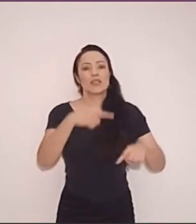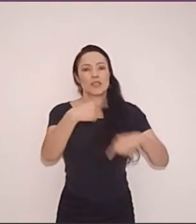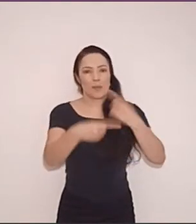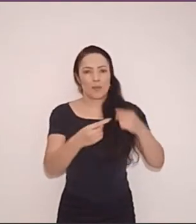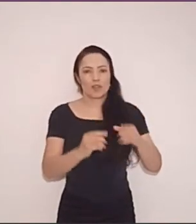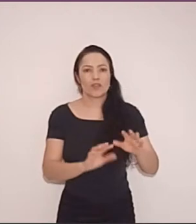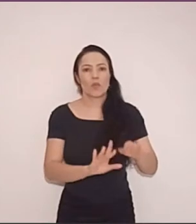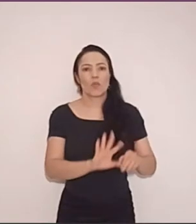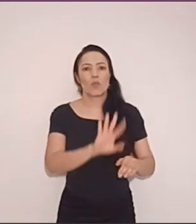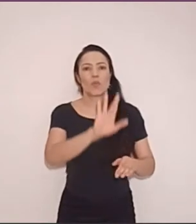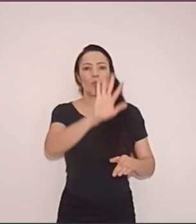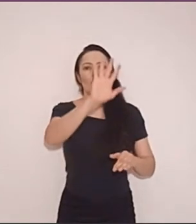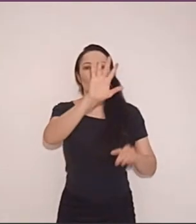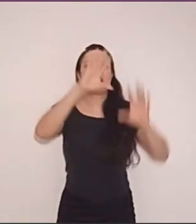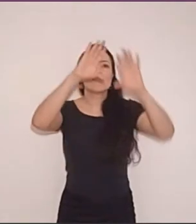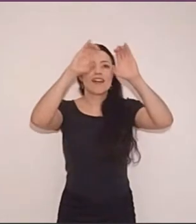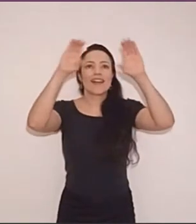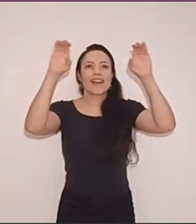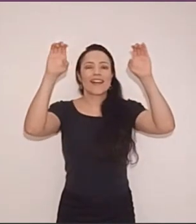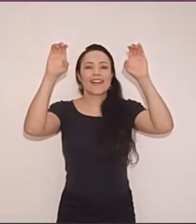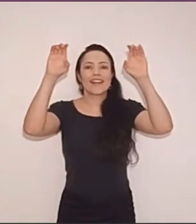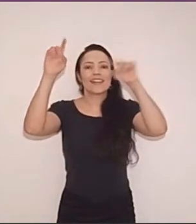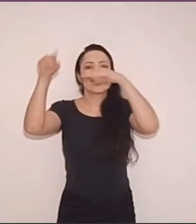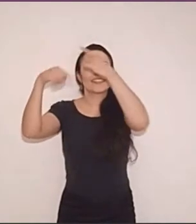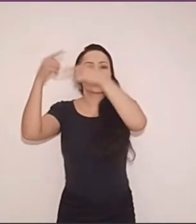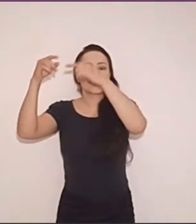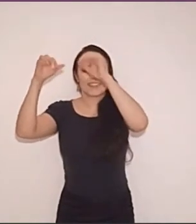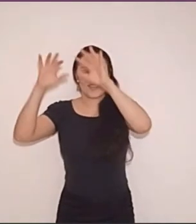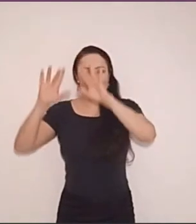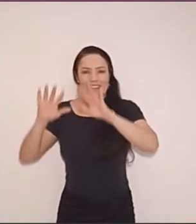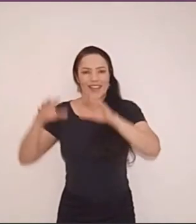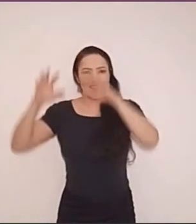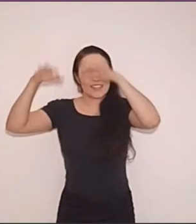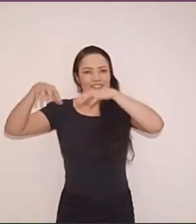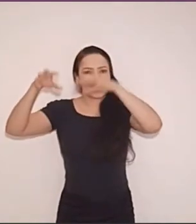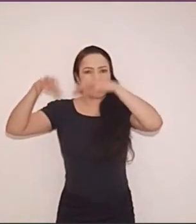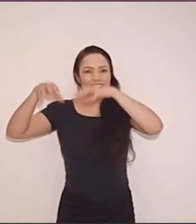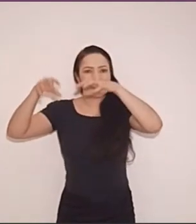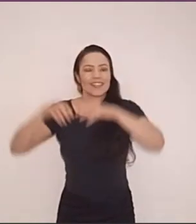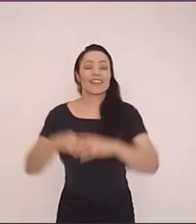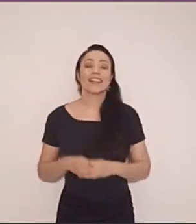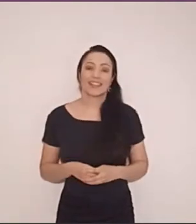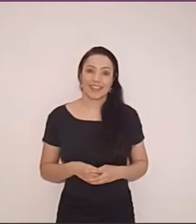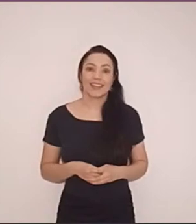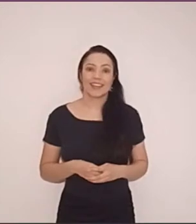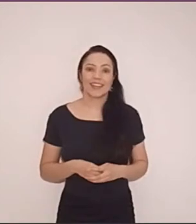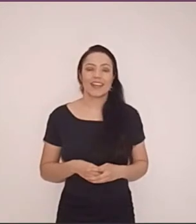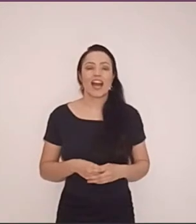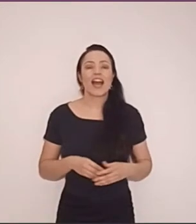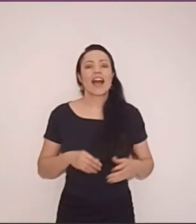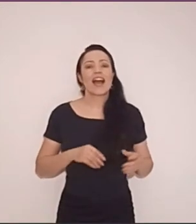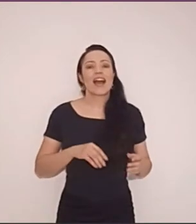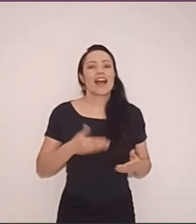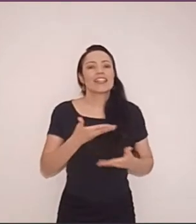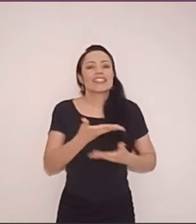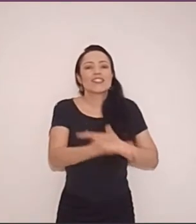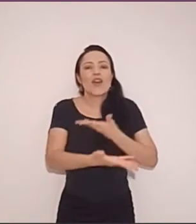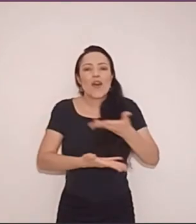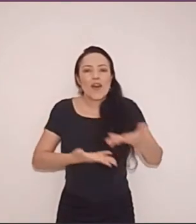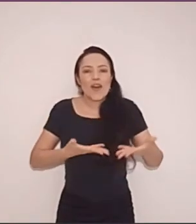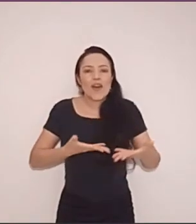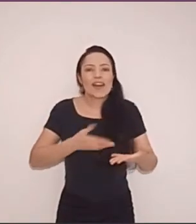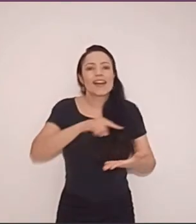oceano em forma de nuvens e chove no Nilo E aí essa transferência